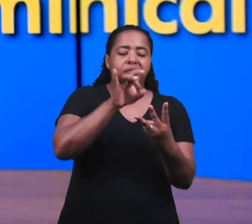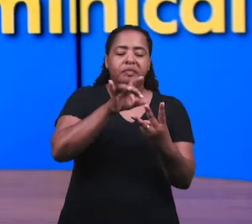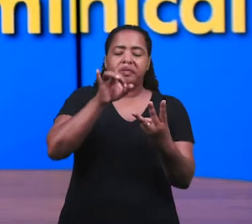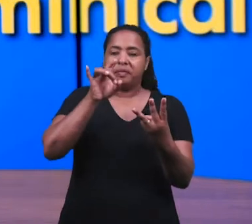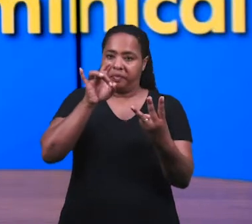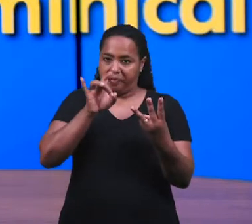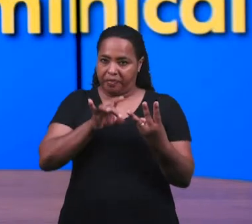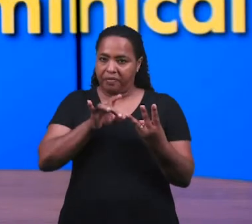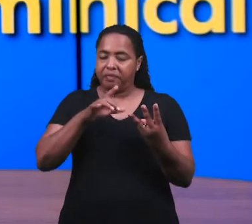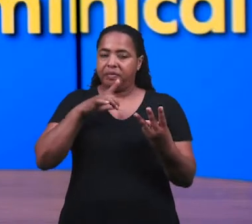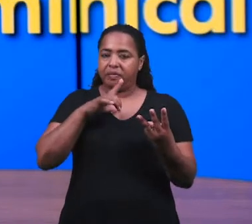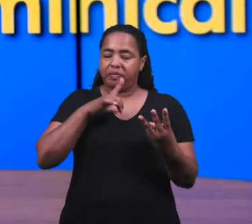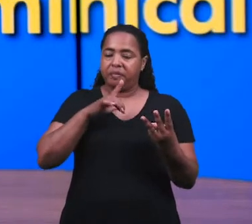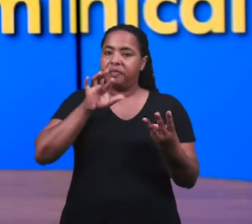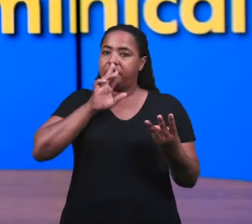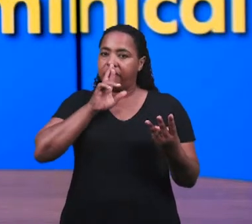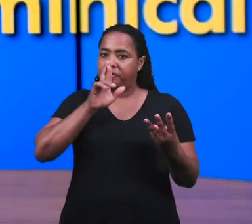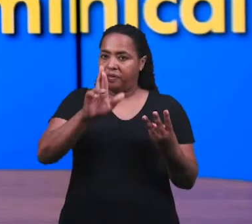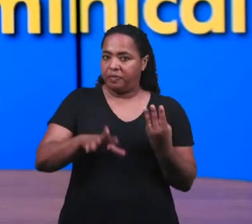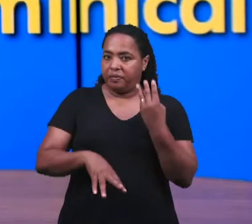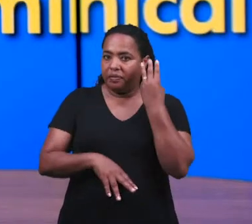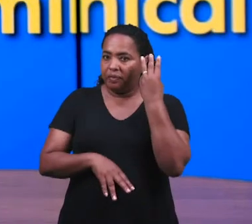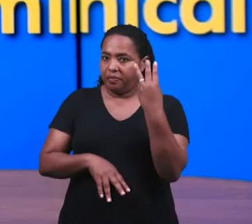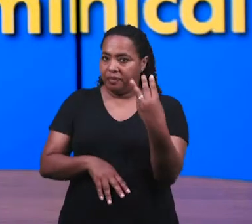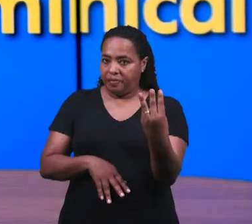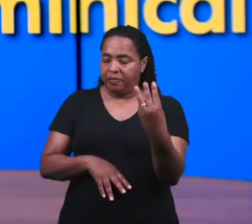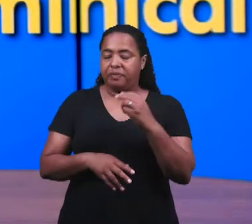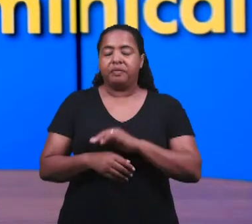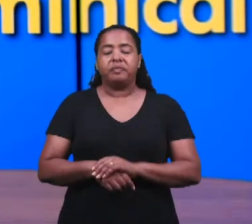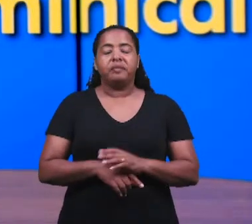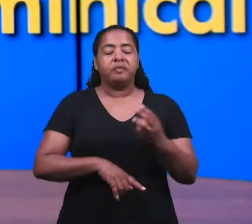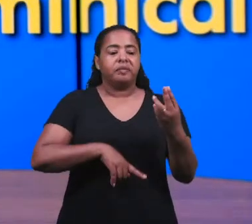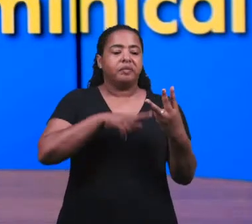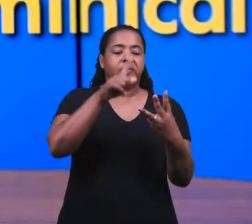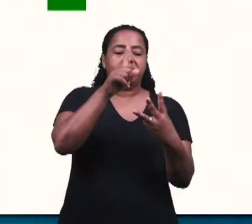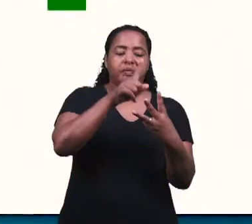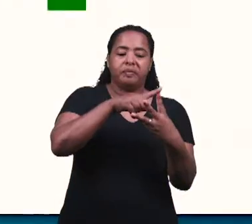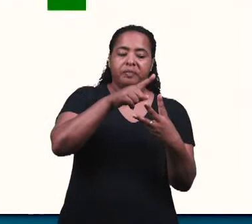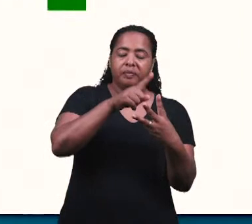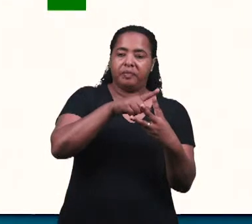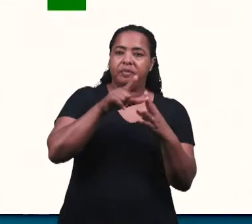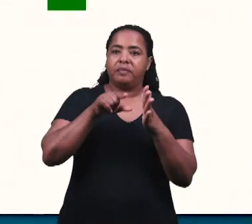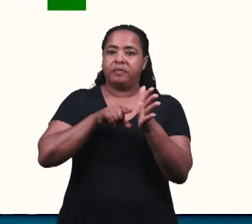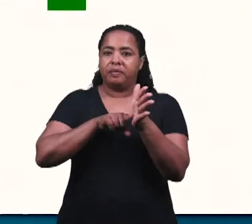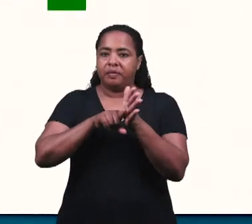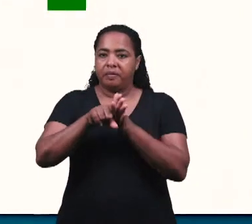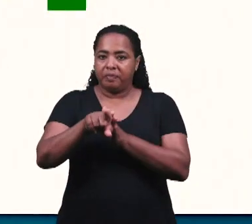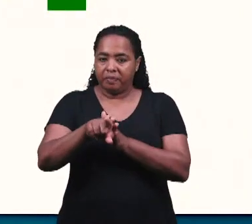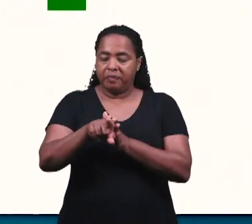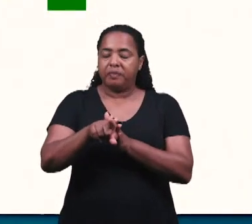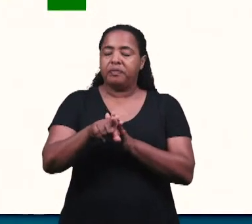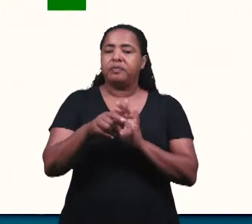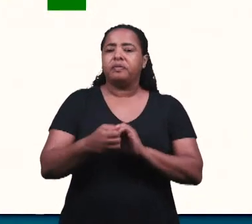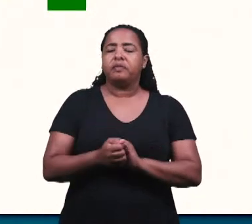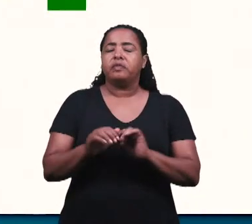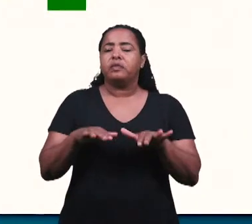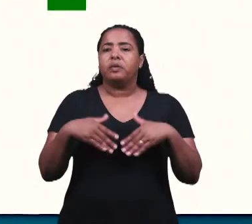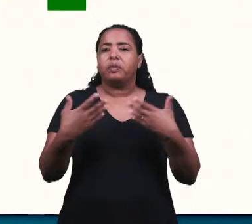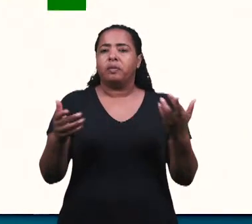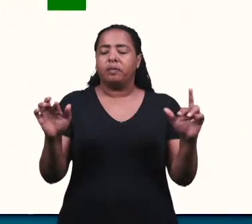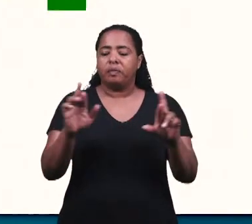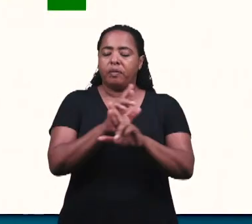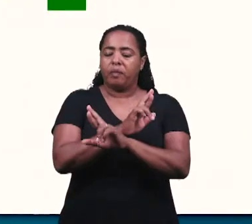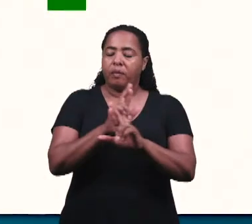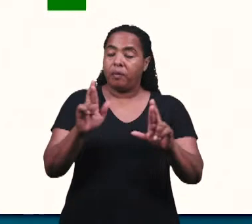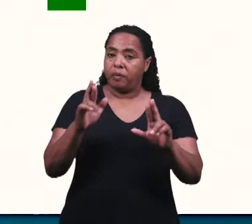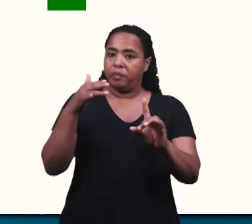delas, agora neste horário, 3 respostas. Então vamos à nossa primeira pergunta. A nossa primeira pergunta, ela diz assim: qual a